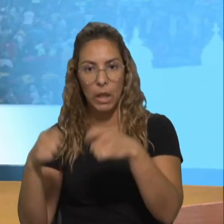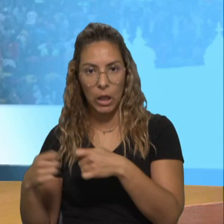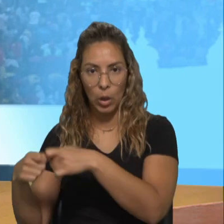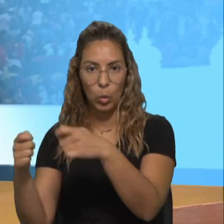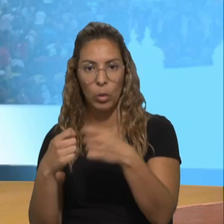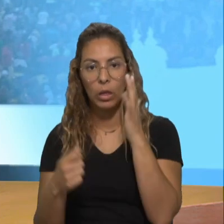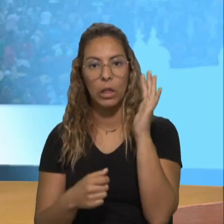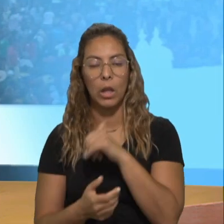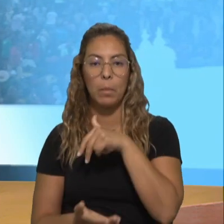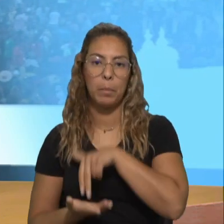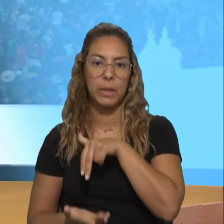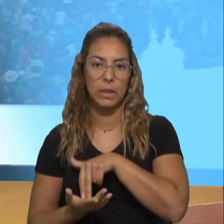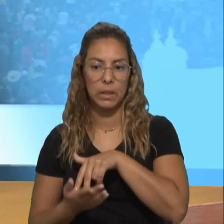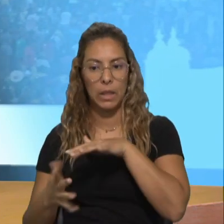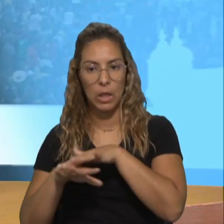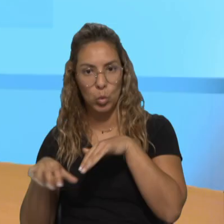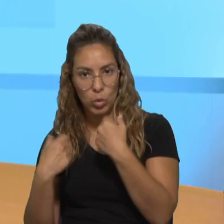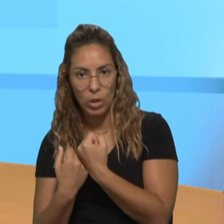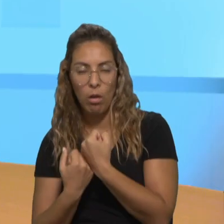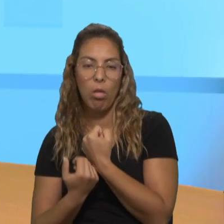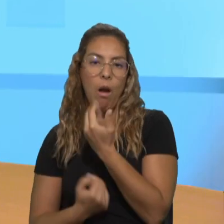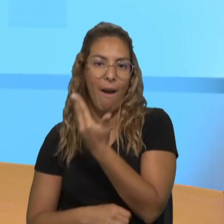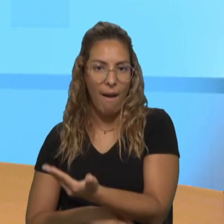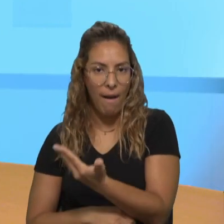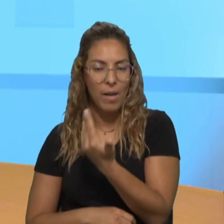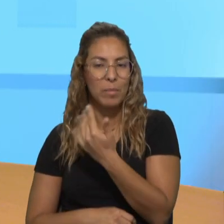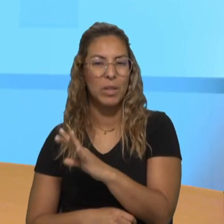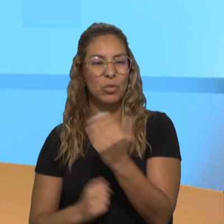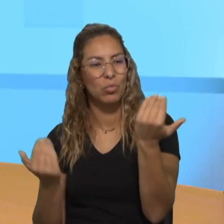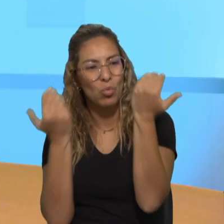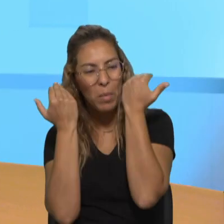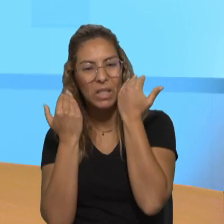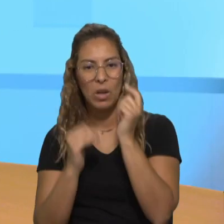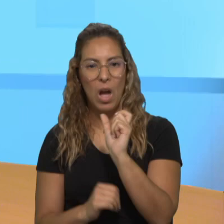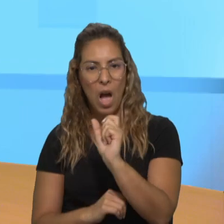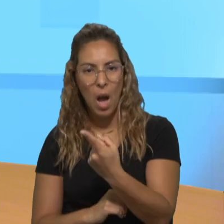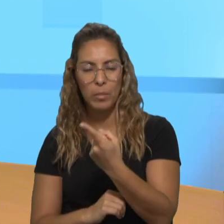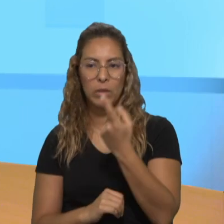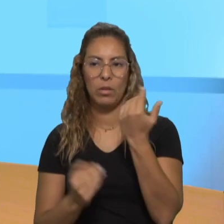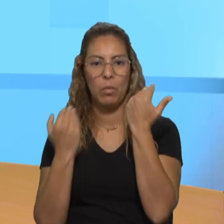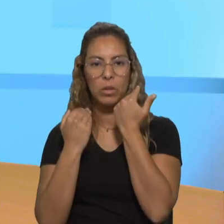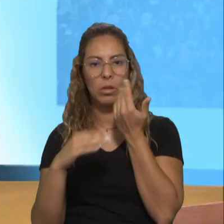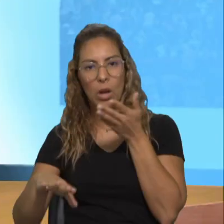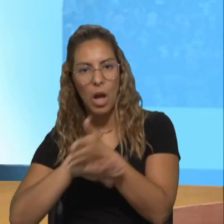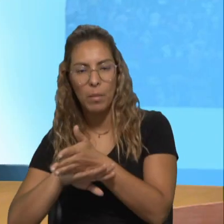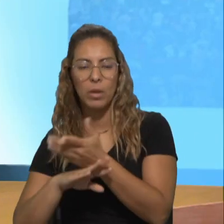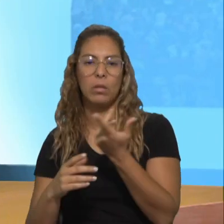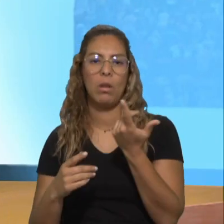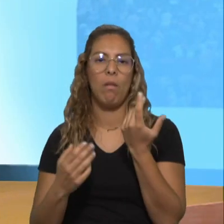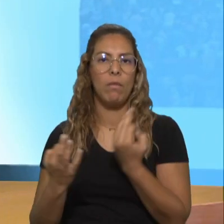estar presentes nas redes sociais, mas às vezes estas informações rápidas e imediatas que se dão através das redes